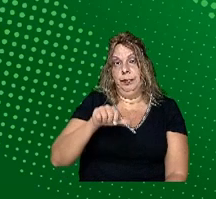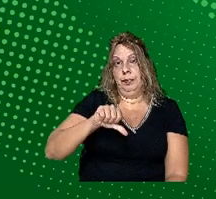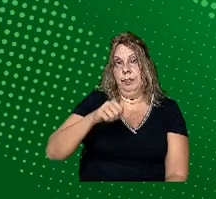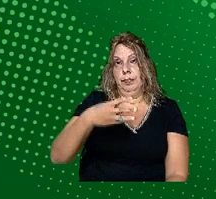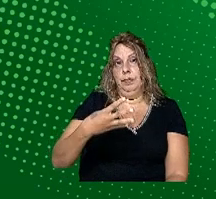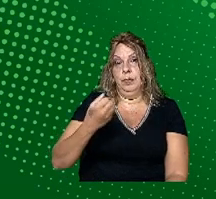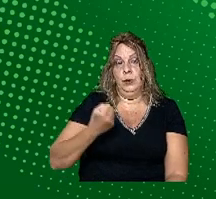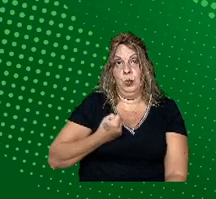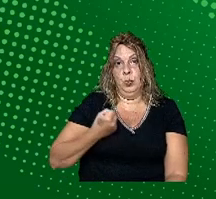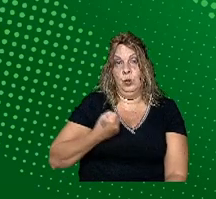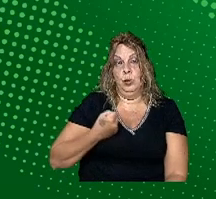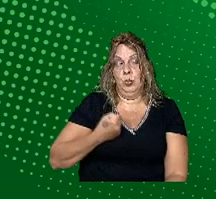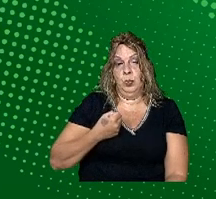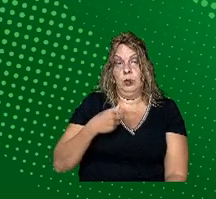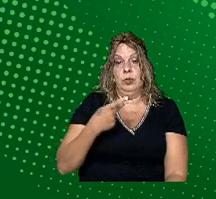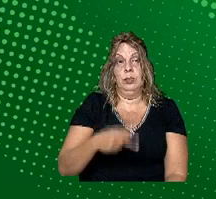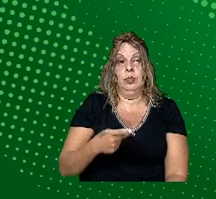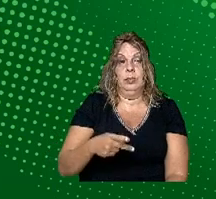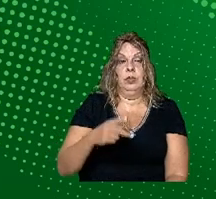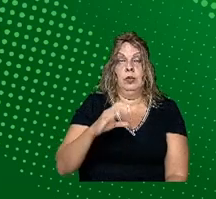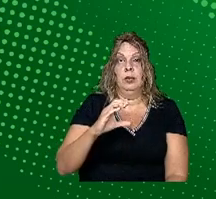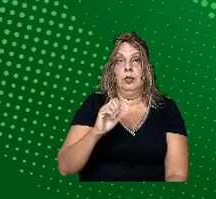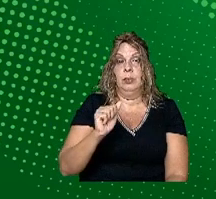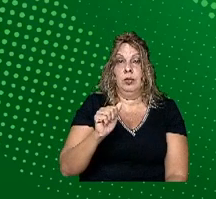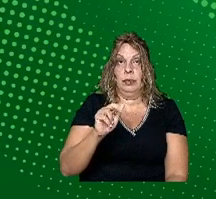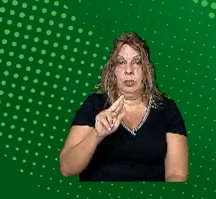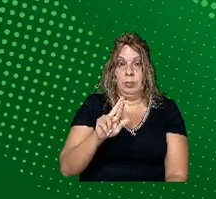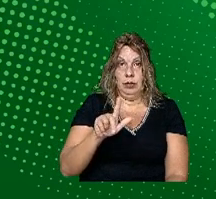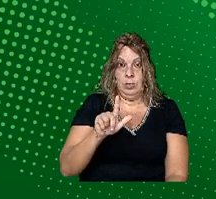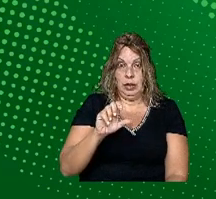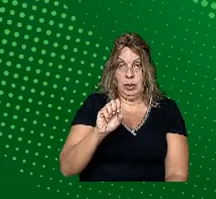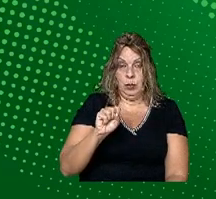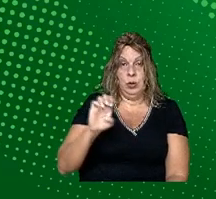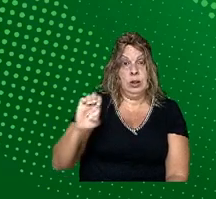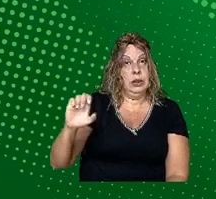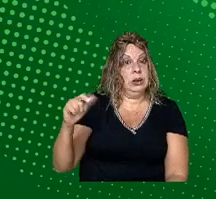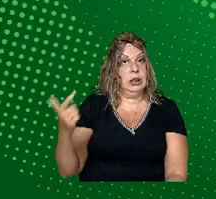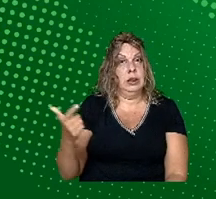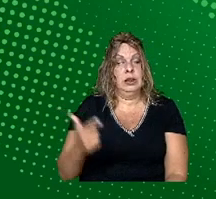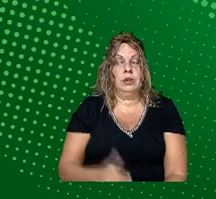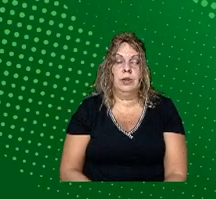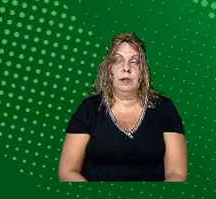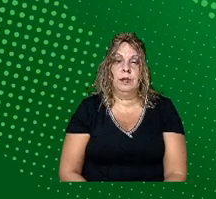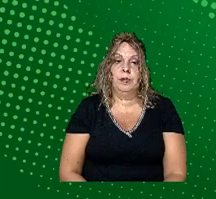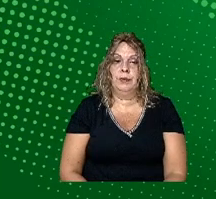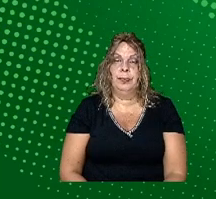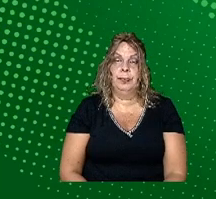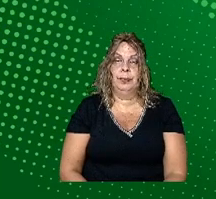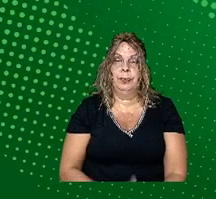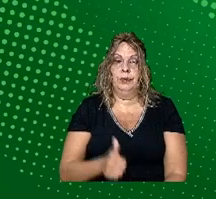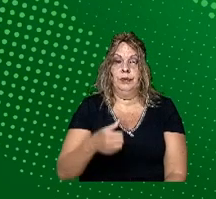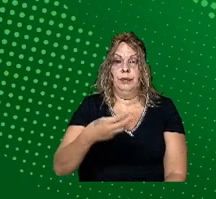023794 é a numeração do Carlos Rezende, de Estância. O André, no Disque Entrega, lá da Regional Estância, foi o Pé Quente.